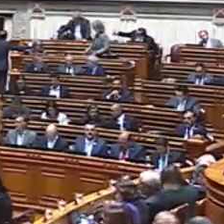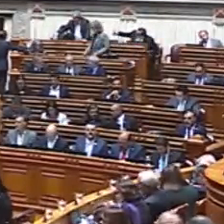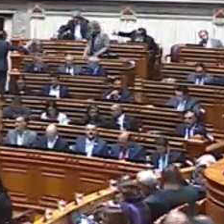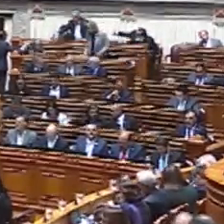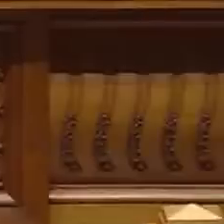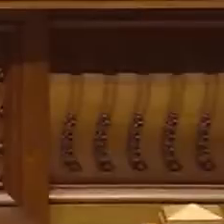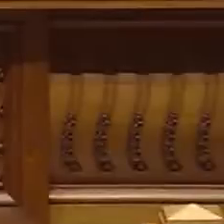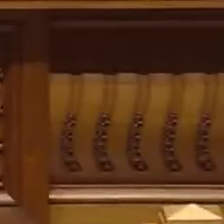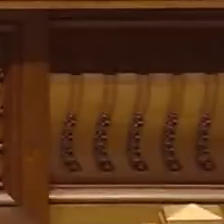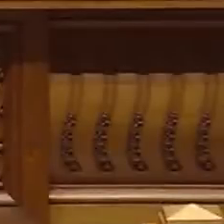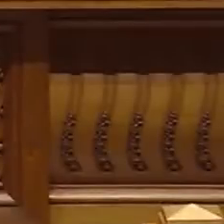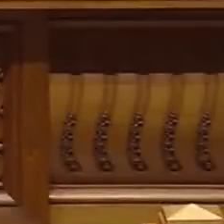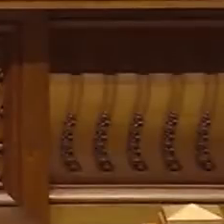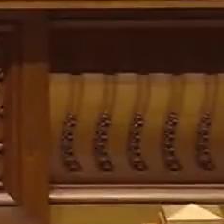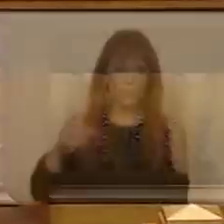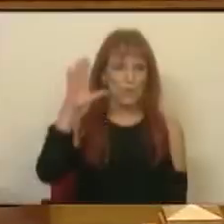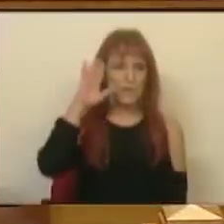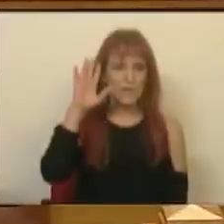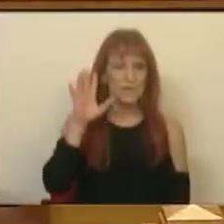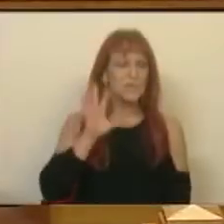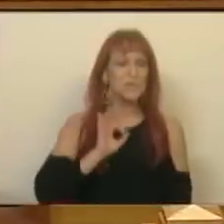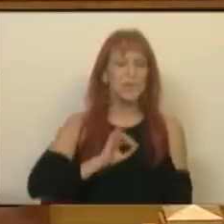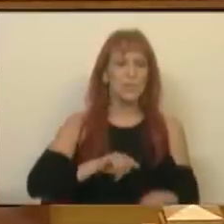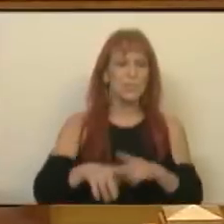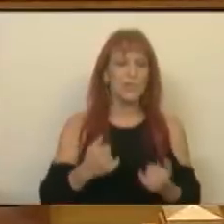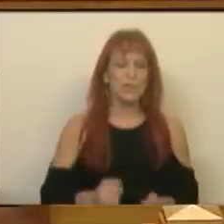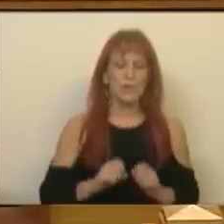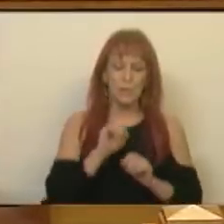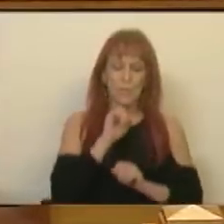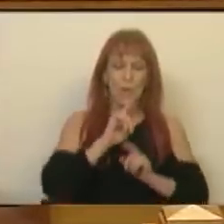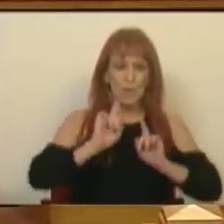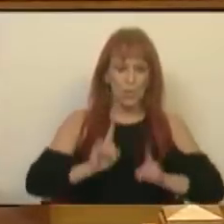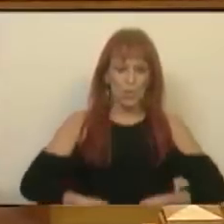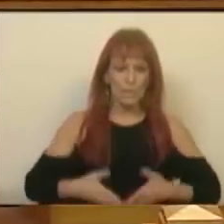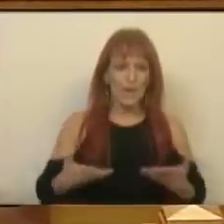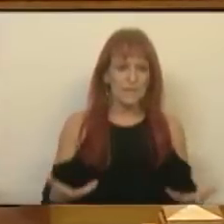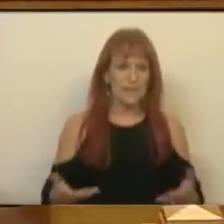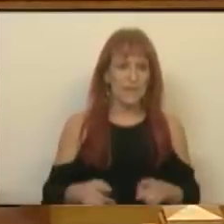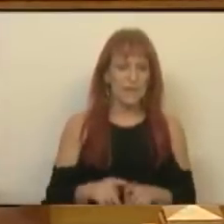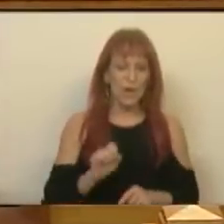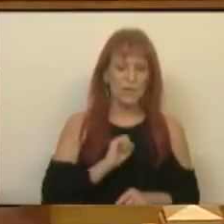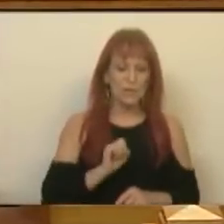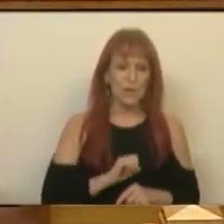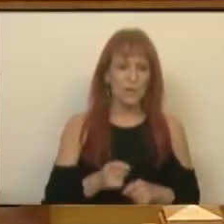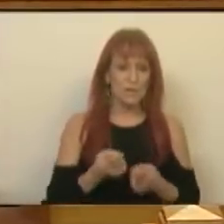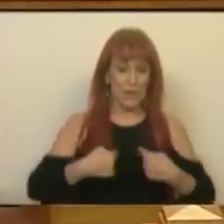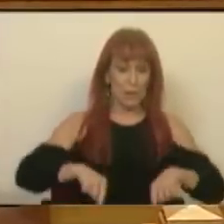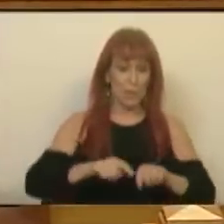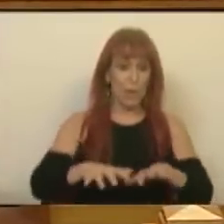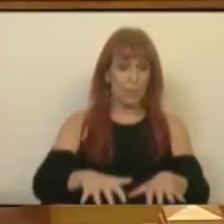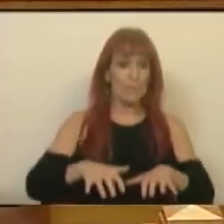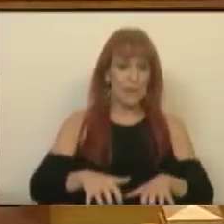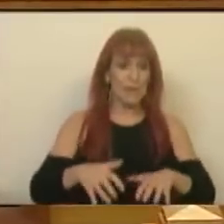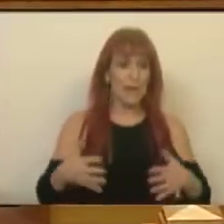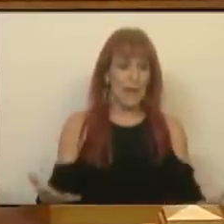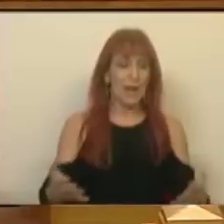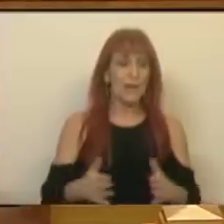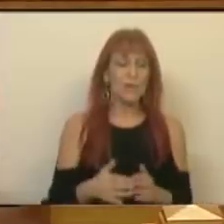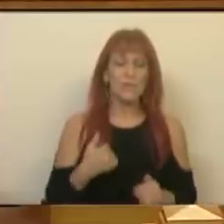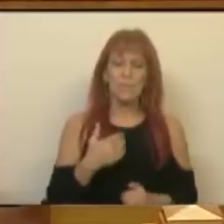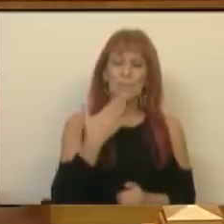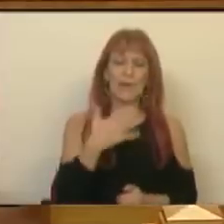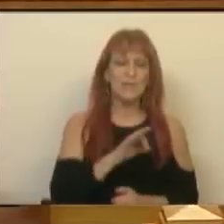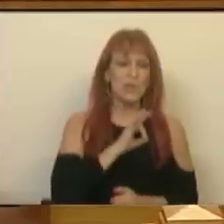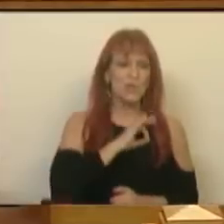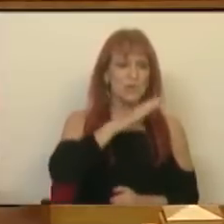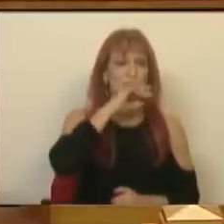muito boa tarde senhoras e senhores deputados estamos aí condições de iniciar a nossa sessão plenária Peço